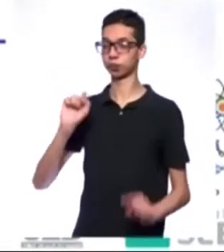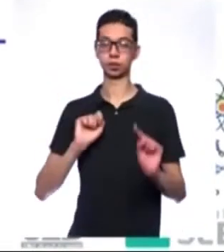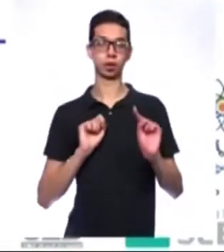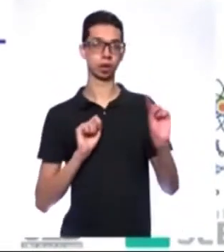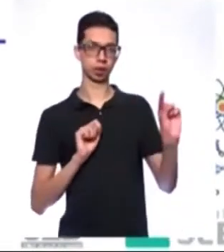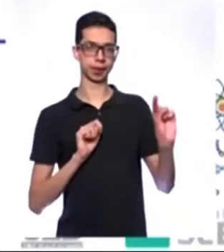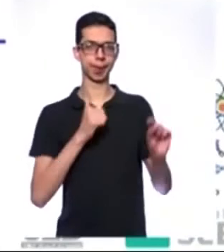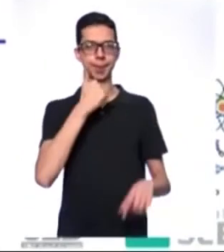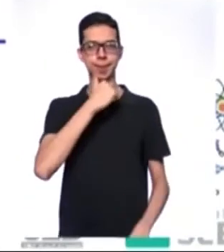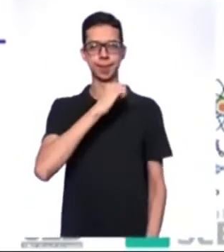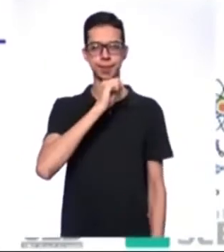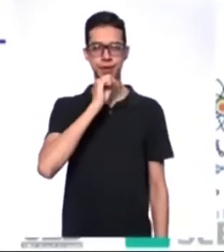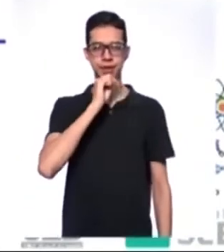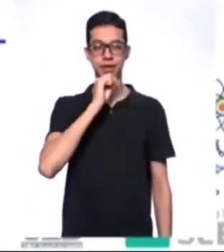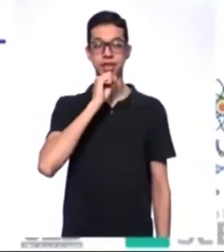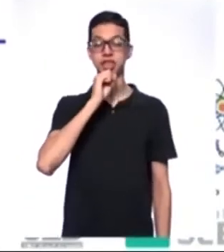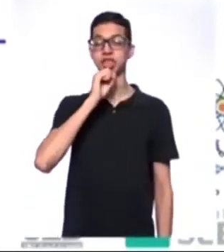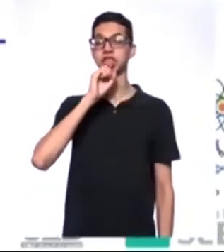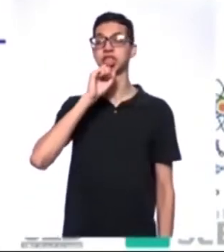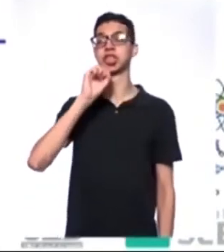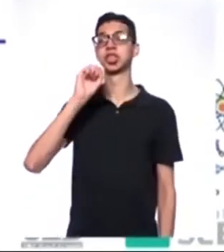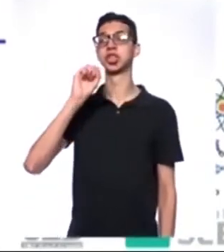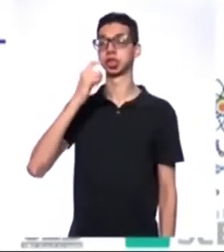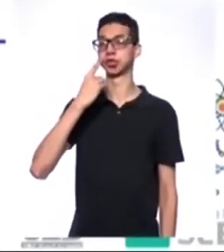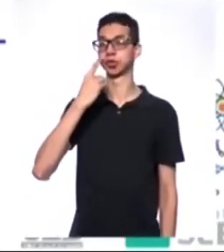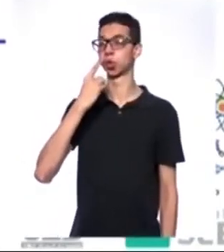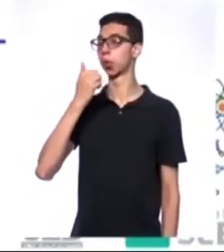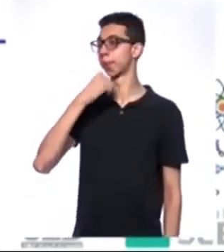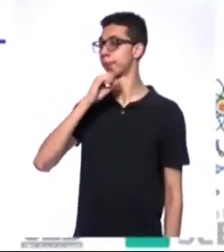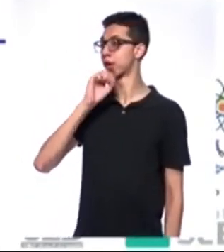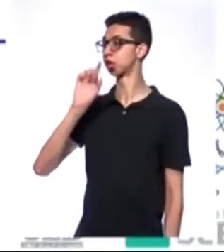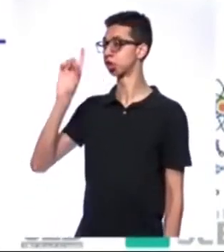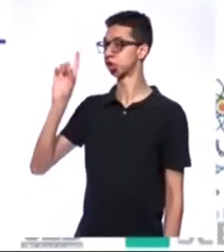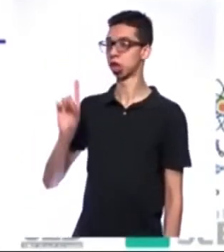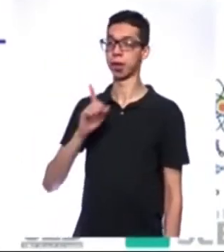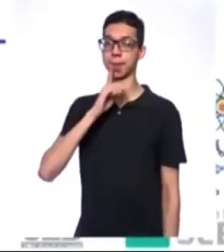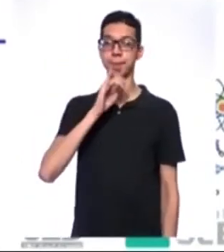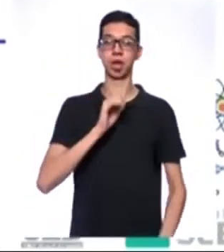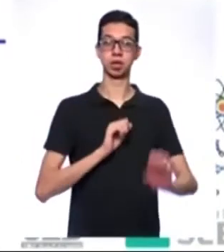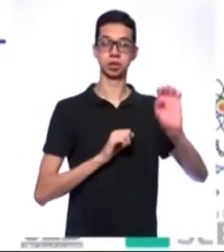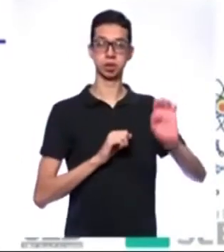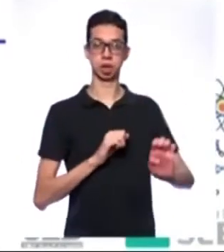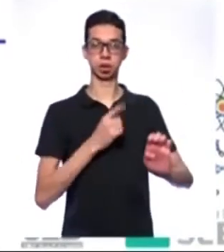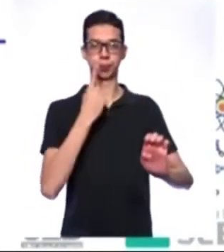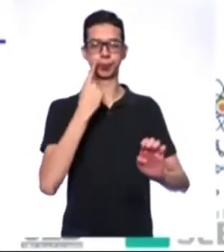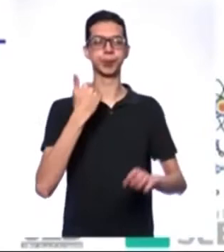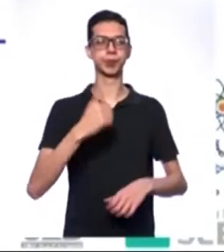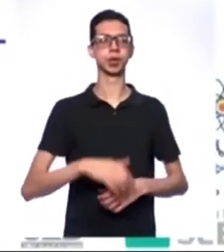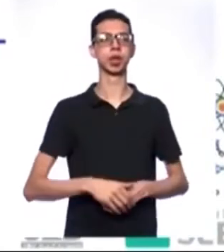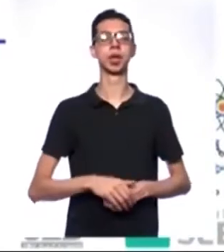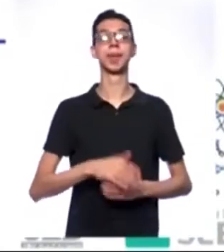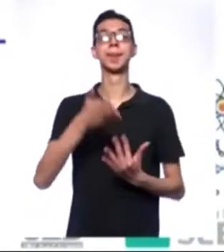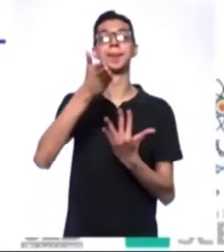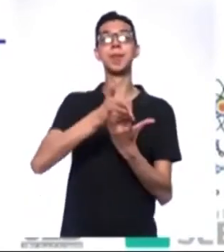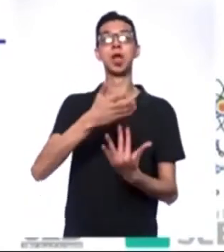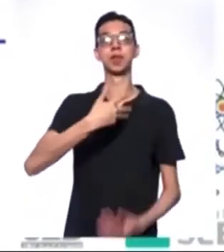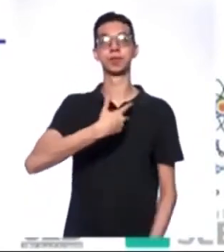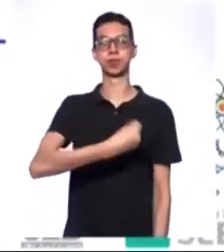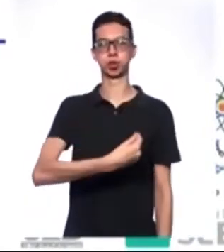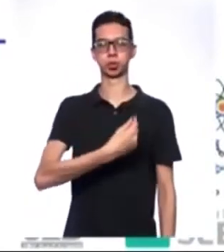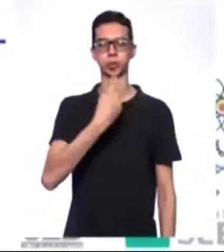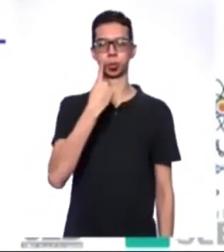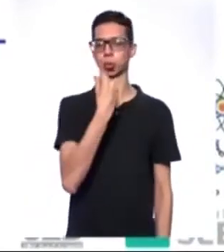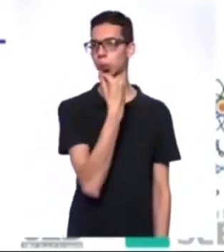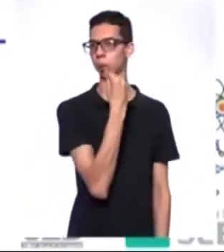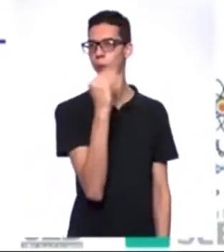Esquerda e a mãe lá na direita também igual ao pai a mãe nas extremidades E no meio você coloca os filhos ó